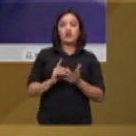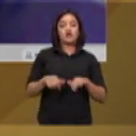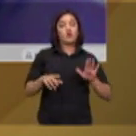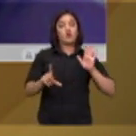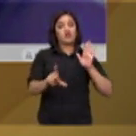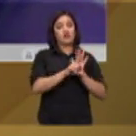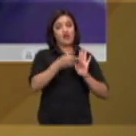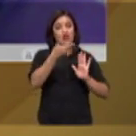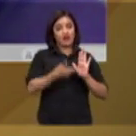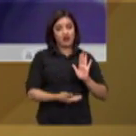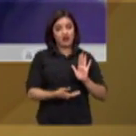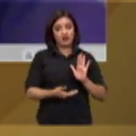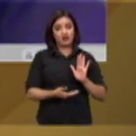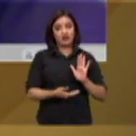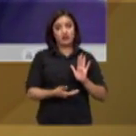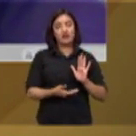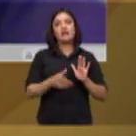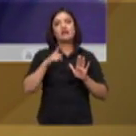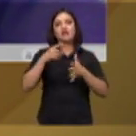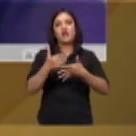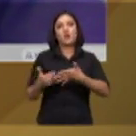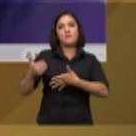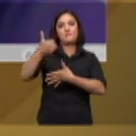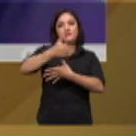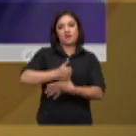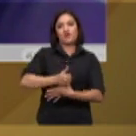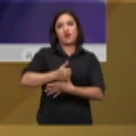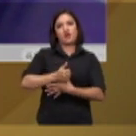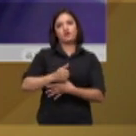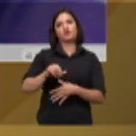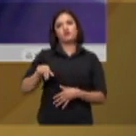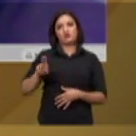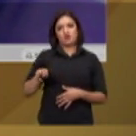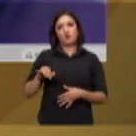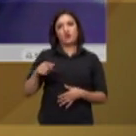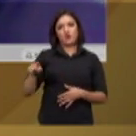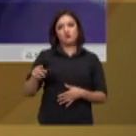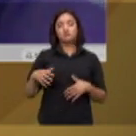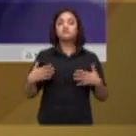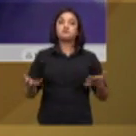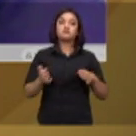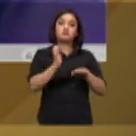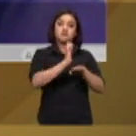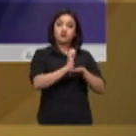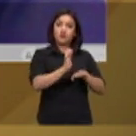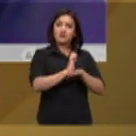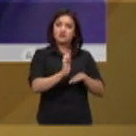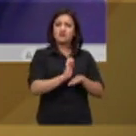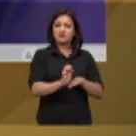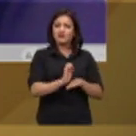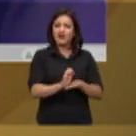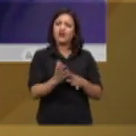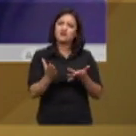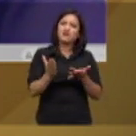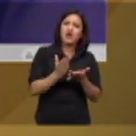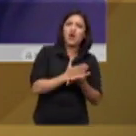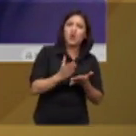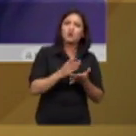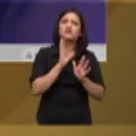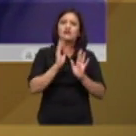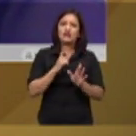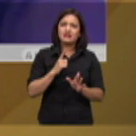lei, deu a si o privilégio. Os estados que remanescem, e ouvimos aqui com